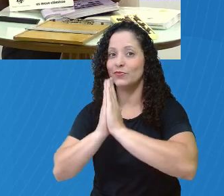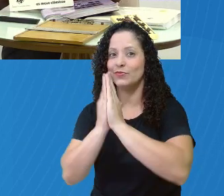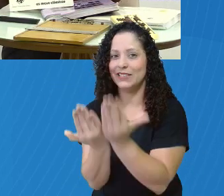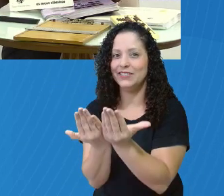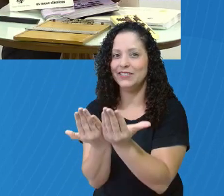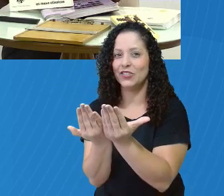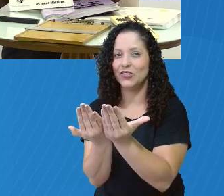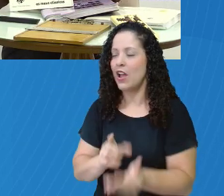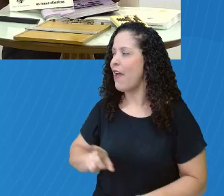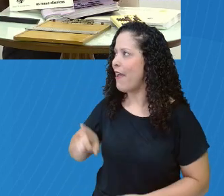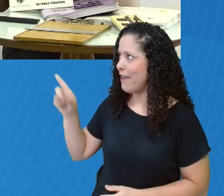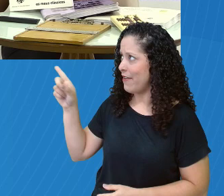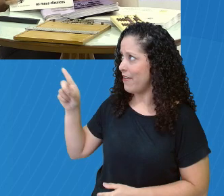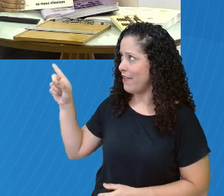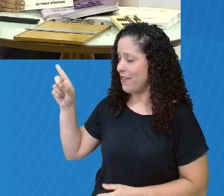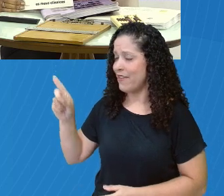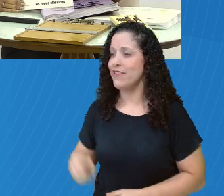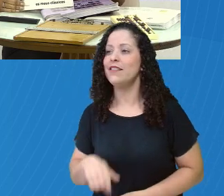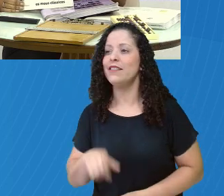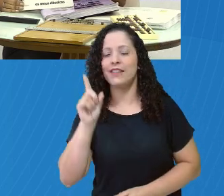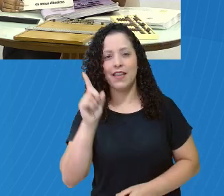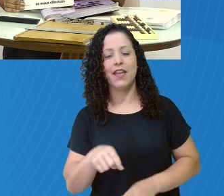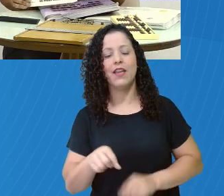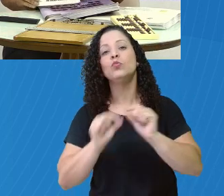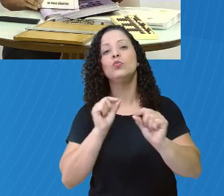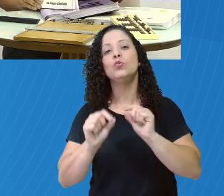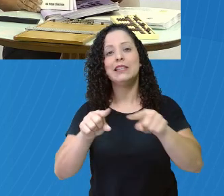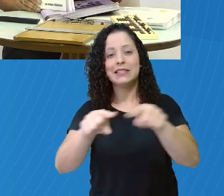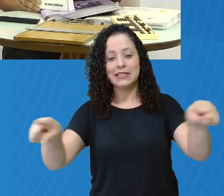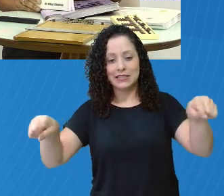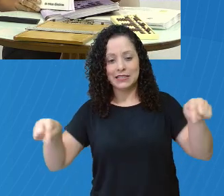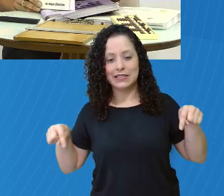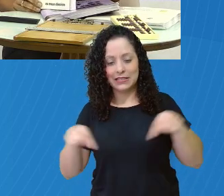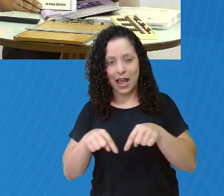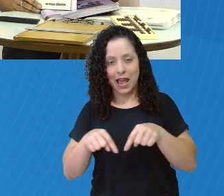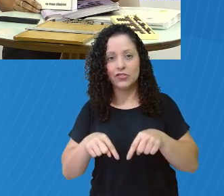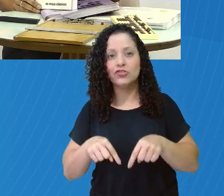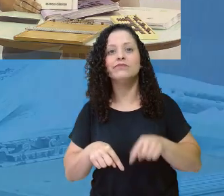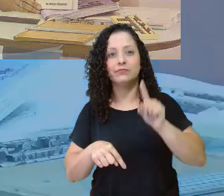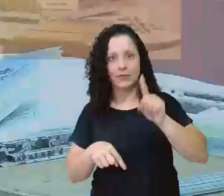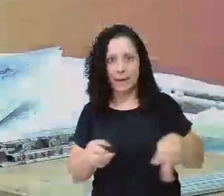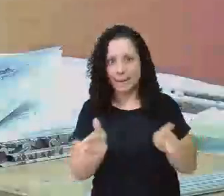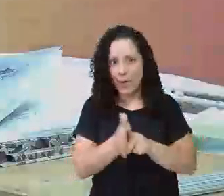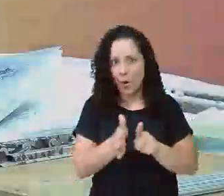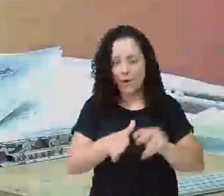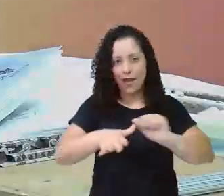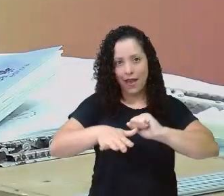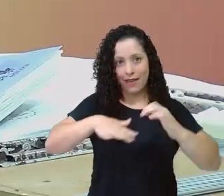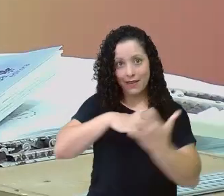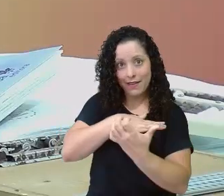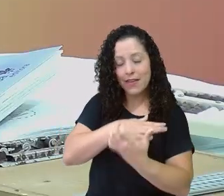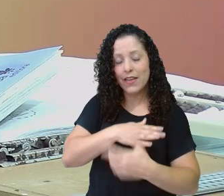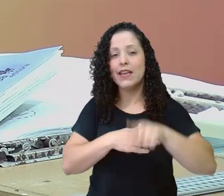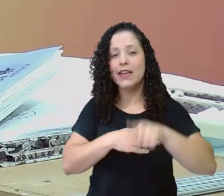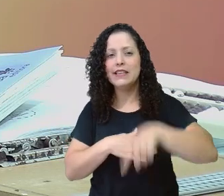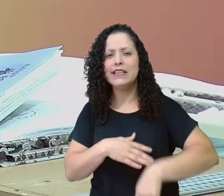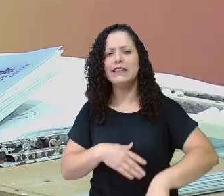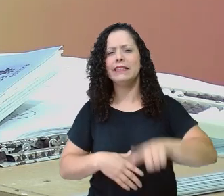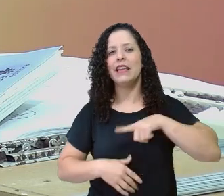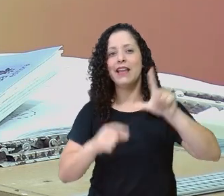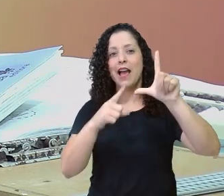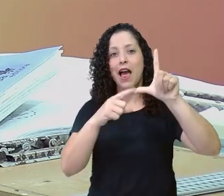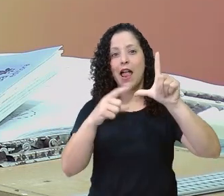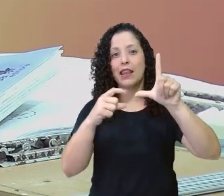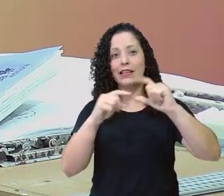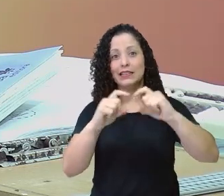aqui, ele é um livro disponibilizado para as salas de recursos multifuncionais. E é um livro que tem uma escrita